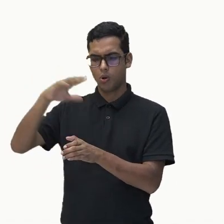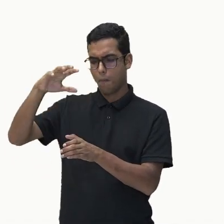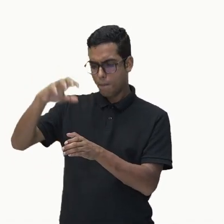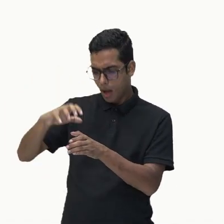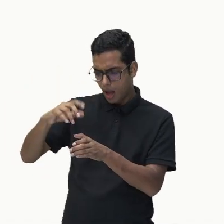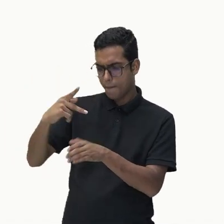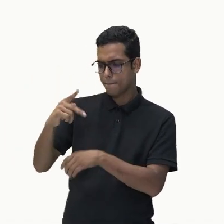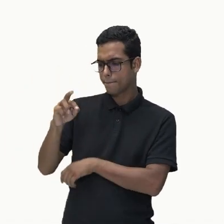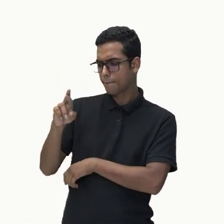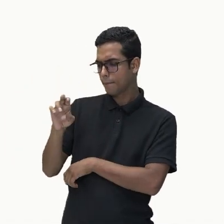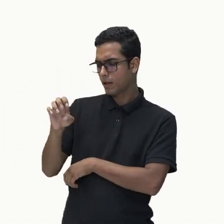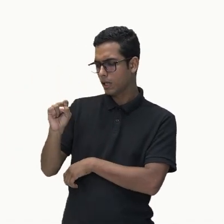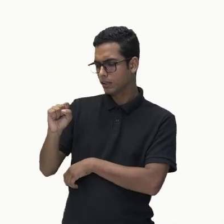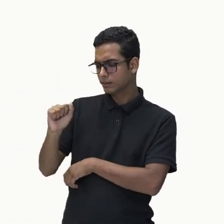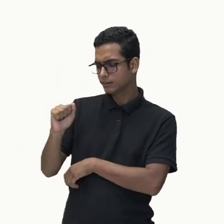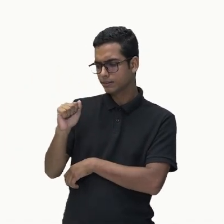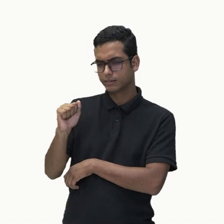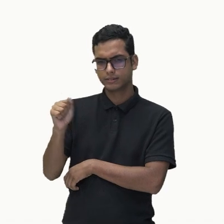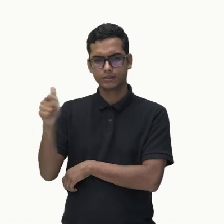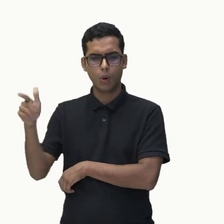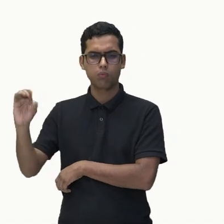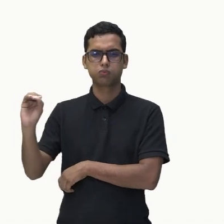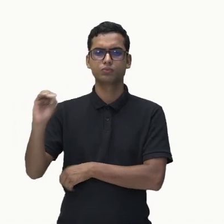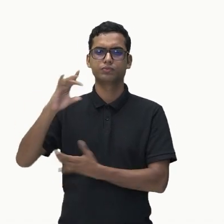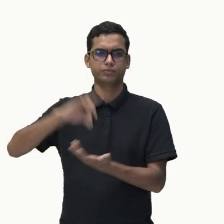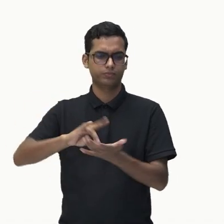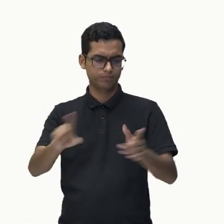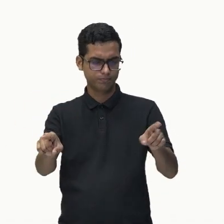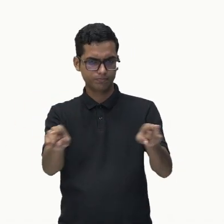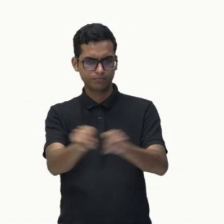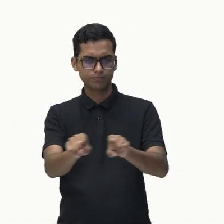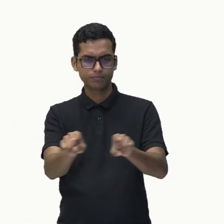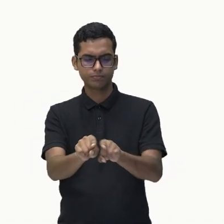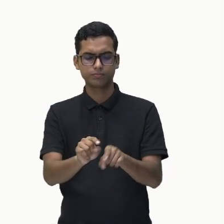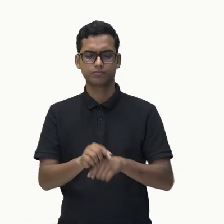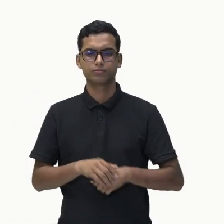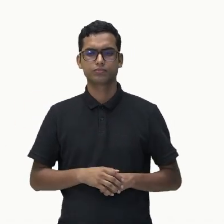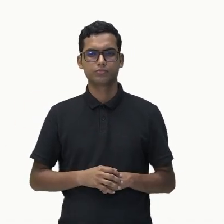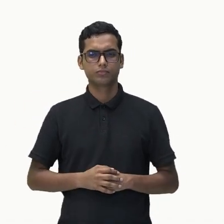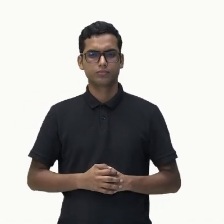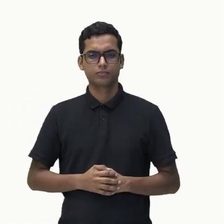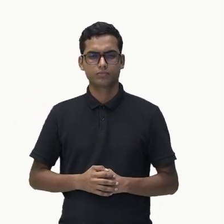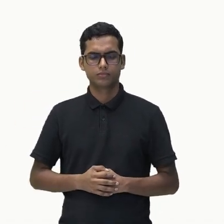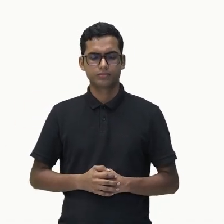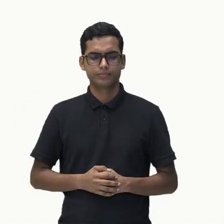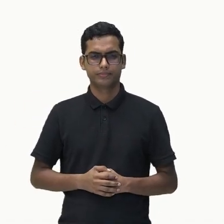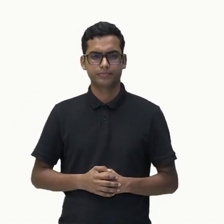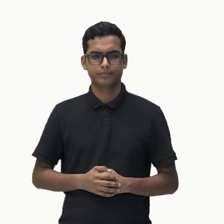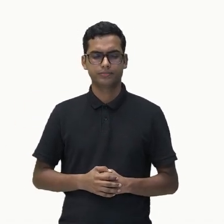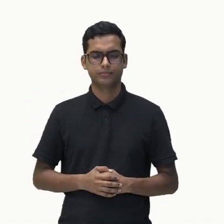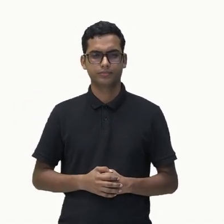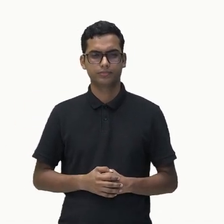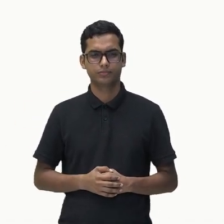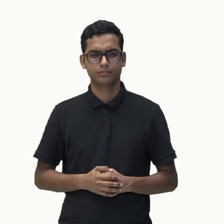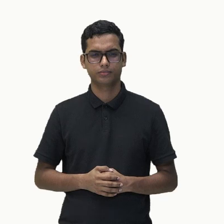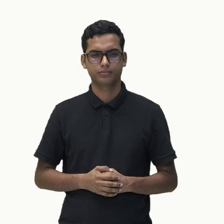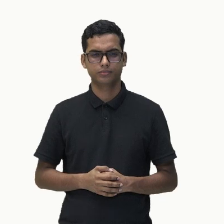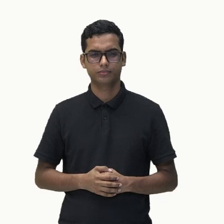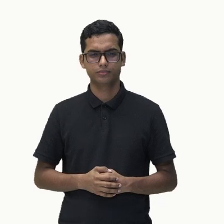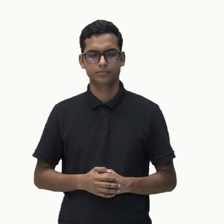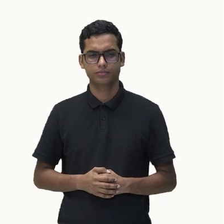acréscimo de força ou aumento de força no êmbolo menor, né? A força está feita aqui no êmbolo